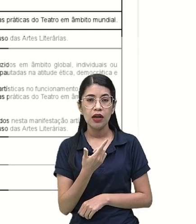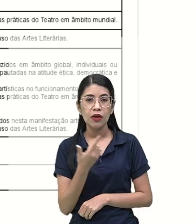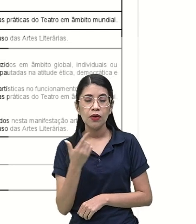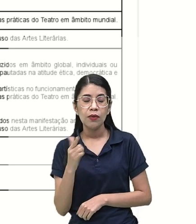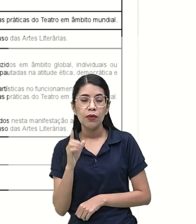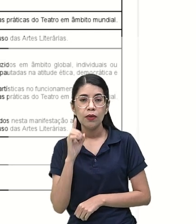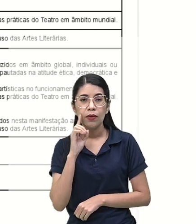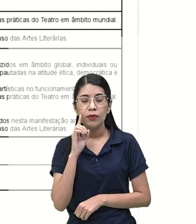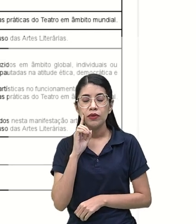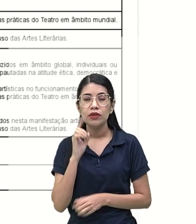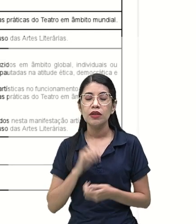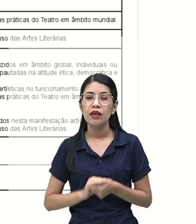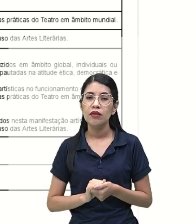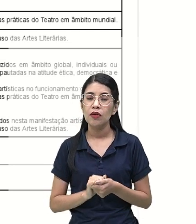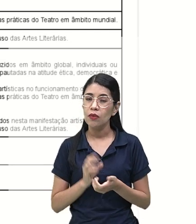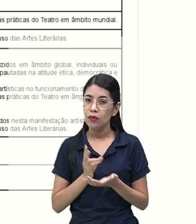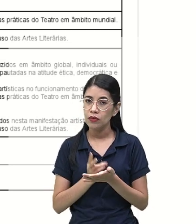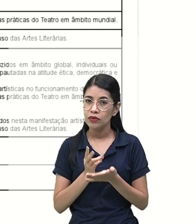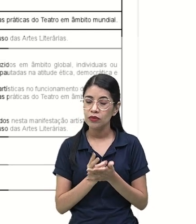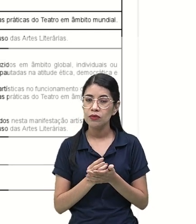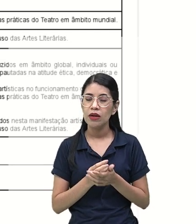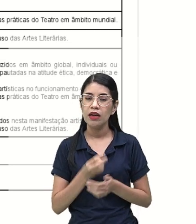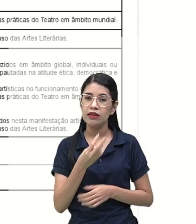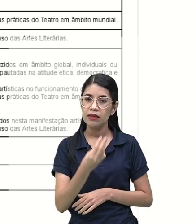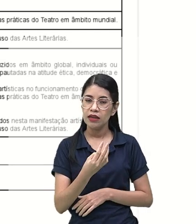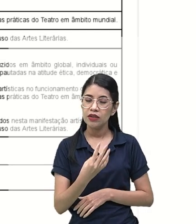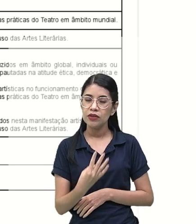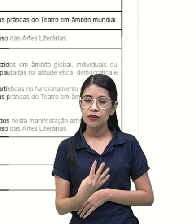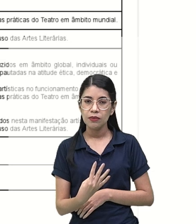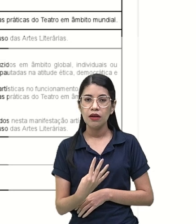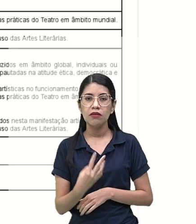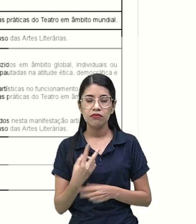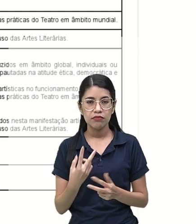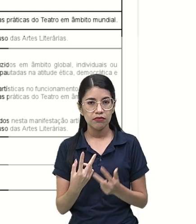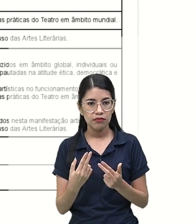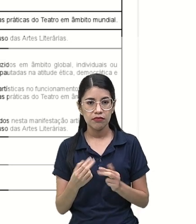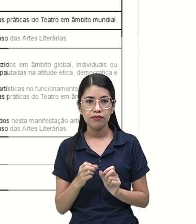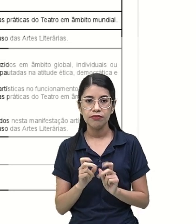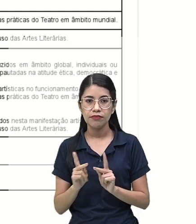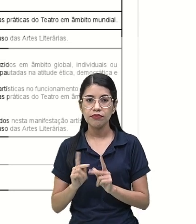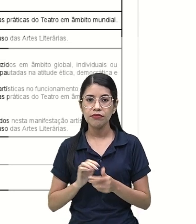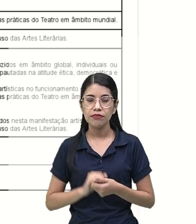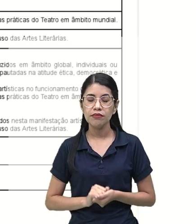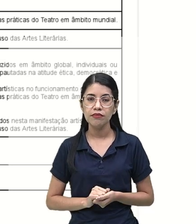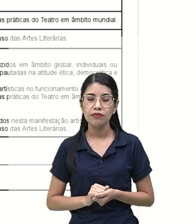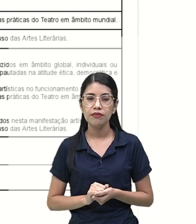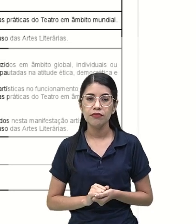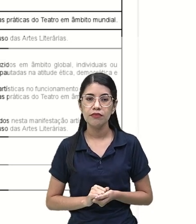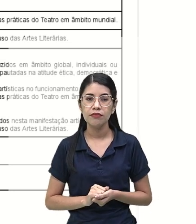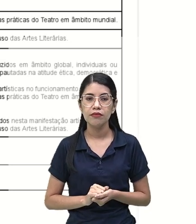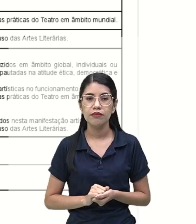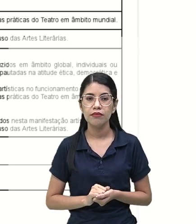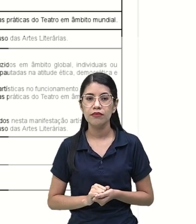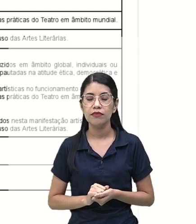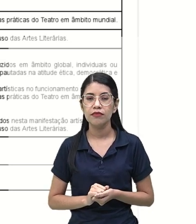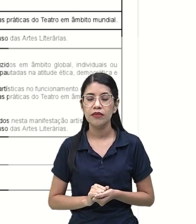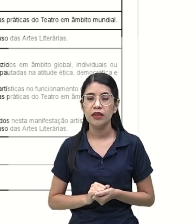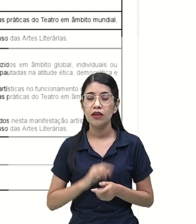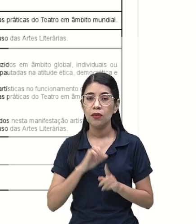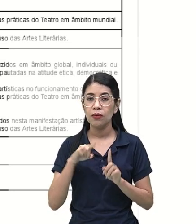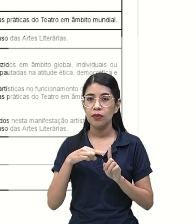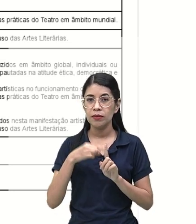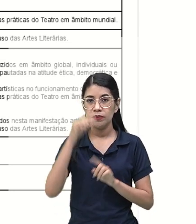continua da mesma forma, tá bom? Então, olha, aí nós temos aqui o objeto